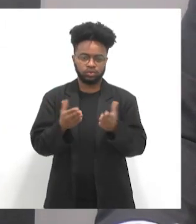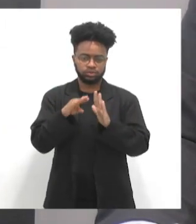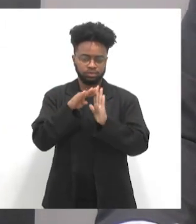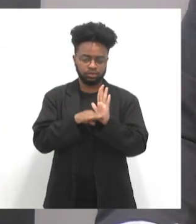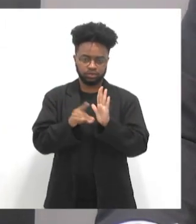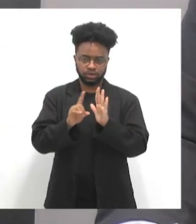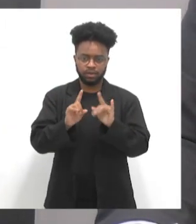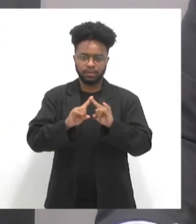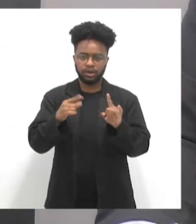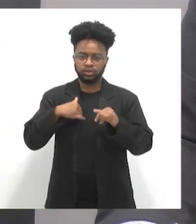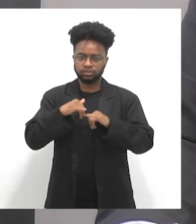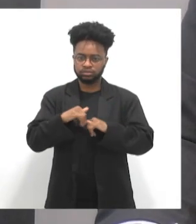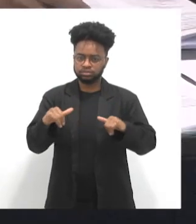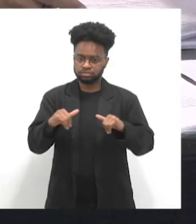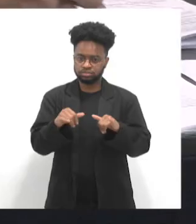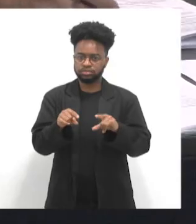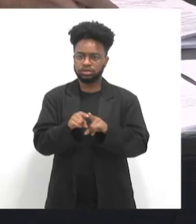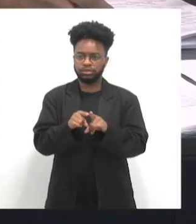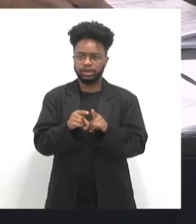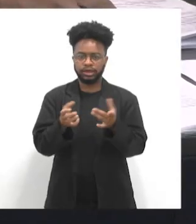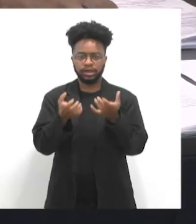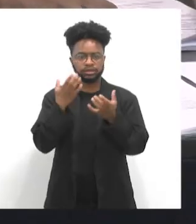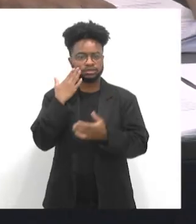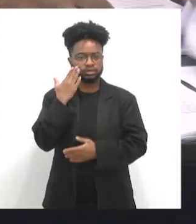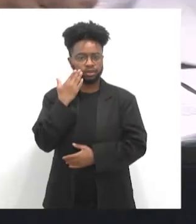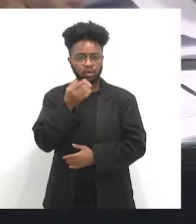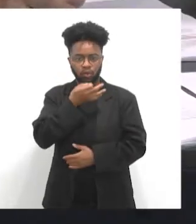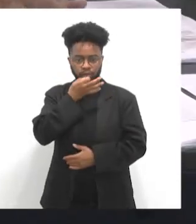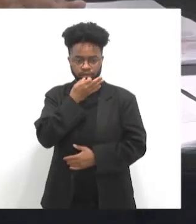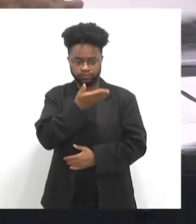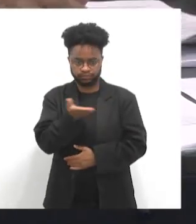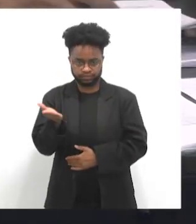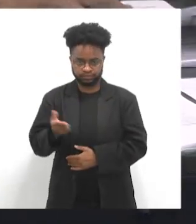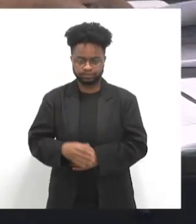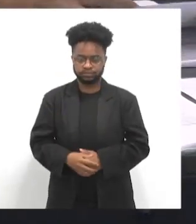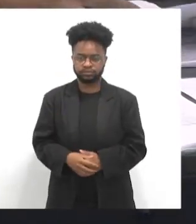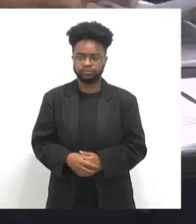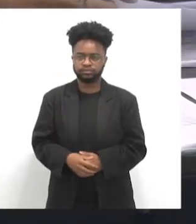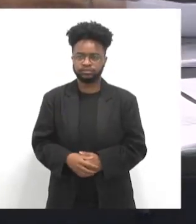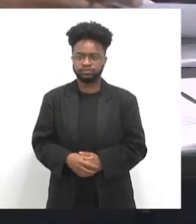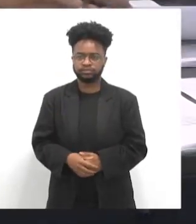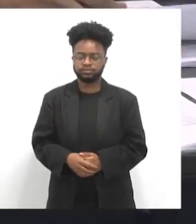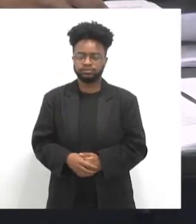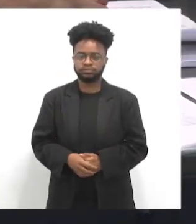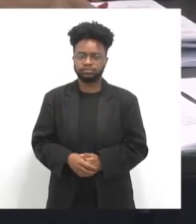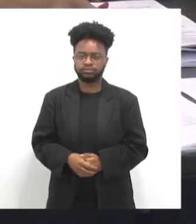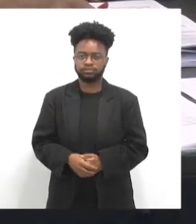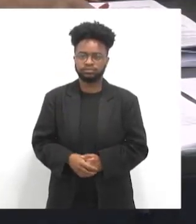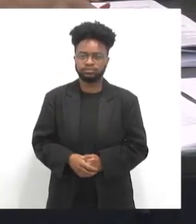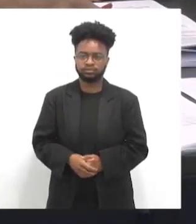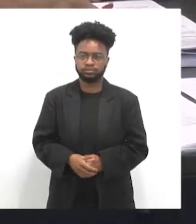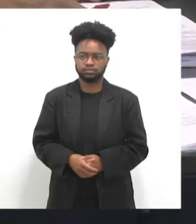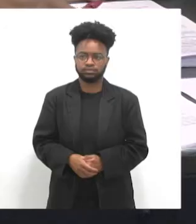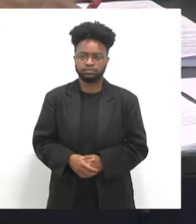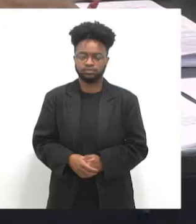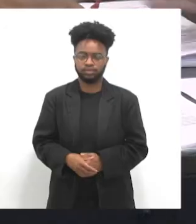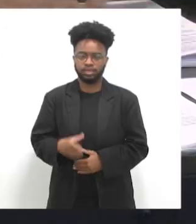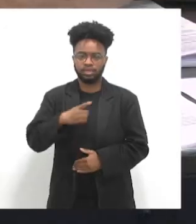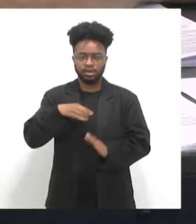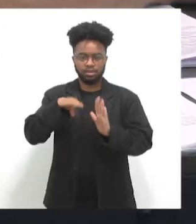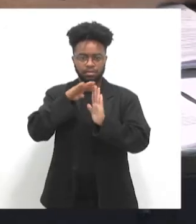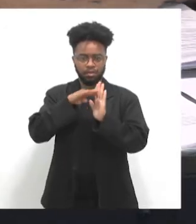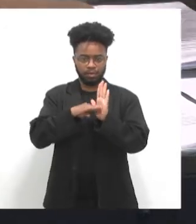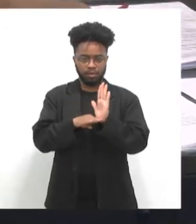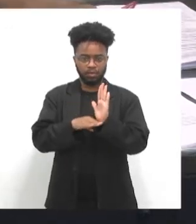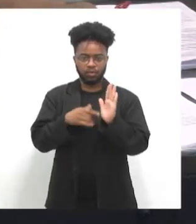de comunicar e ouvir Vossas Excelências todos da comissão, que é o seguinte. Naquela lista